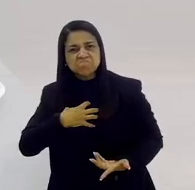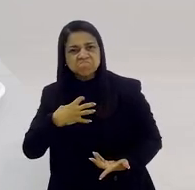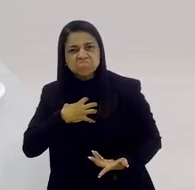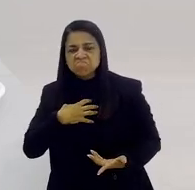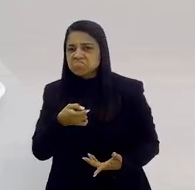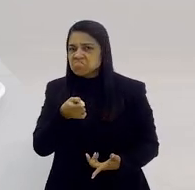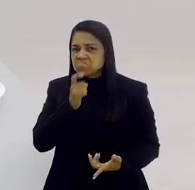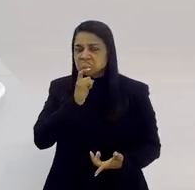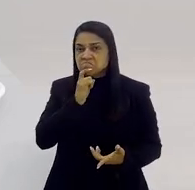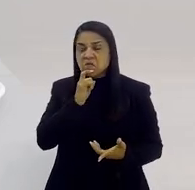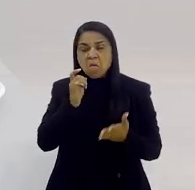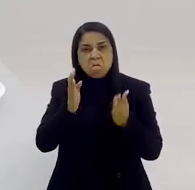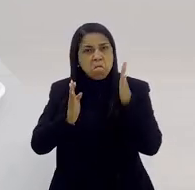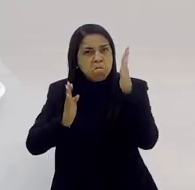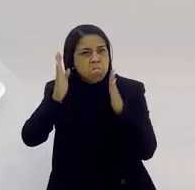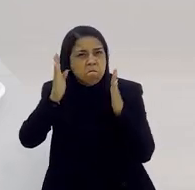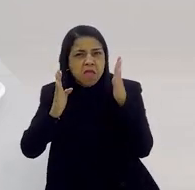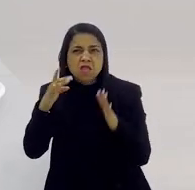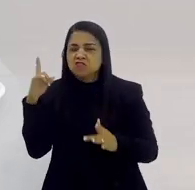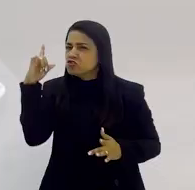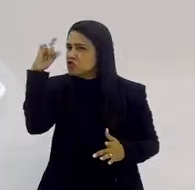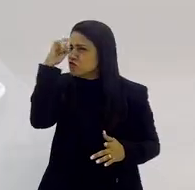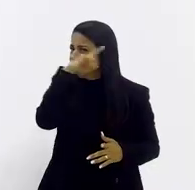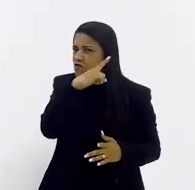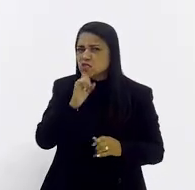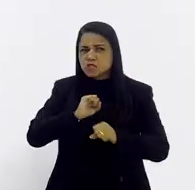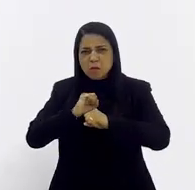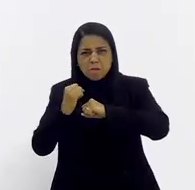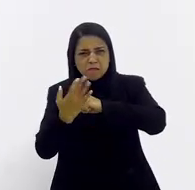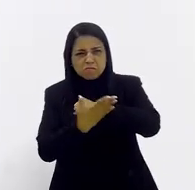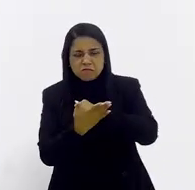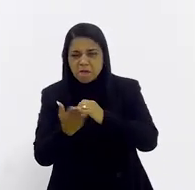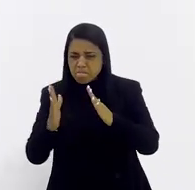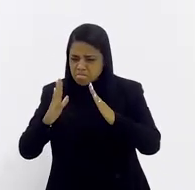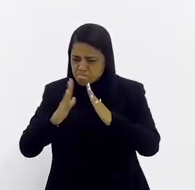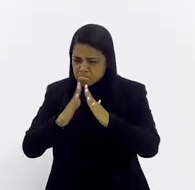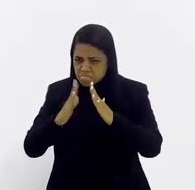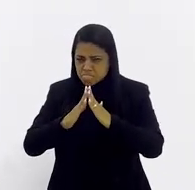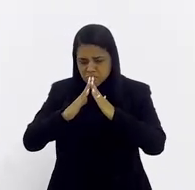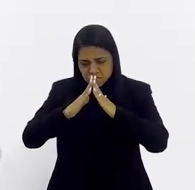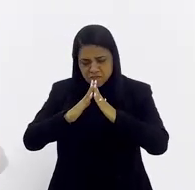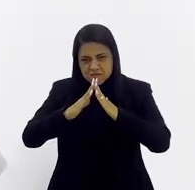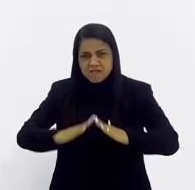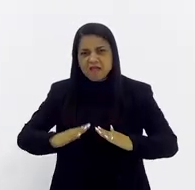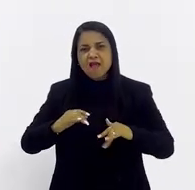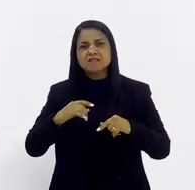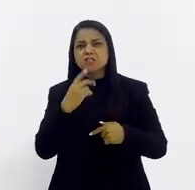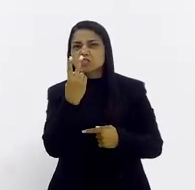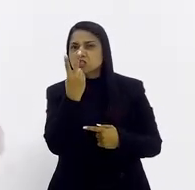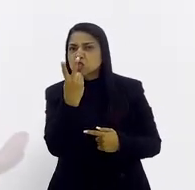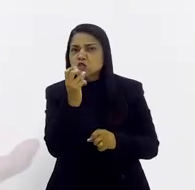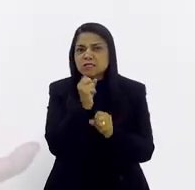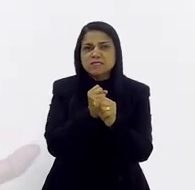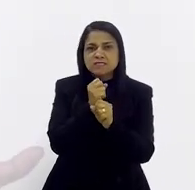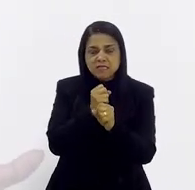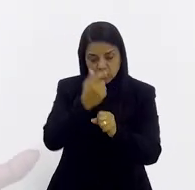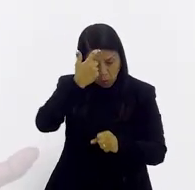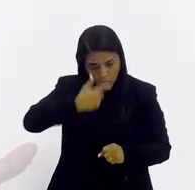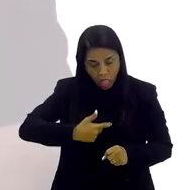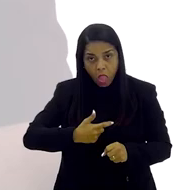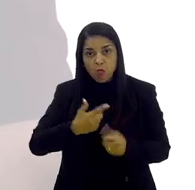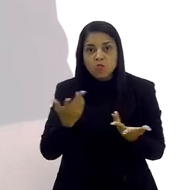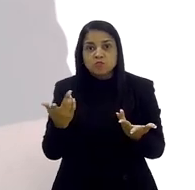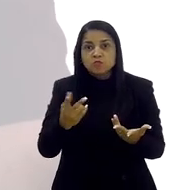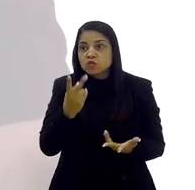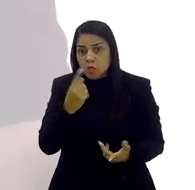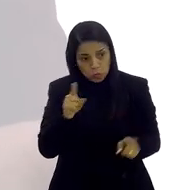não entendi isso você passou por um momento difícil você sabe que quer ficar trancado dentro de casa durante dois anos Eis aqui uma fiquei